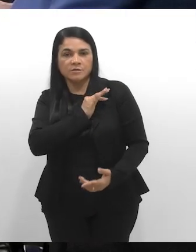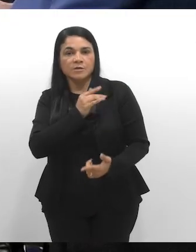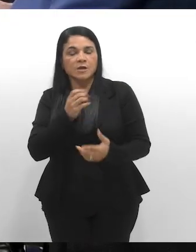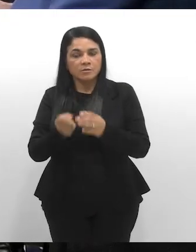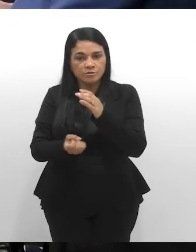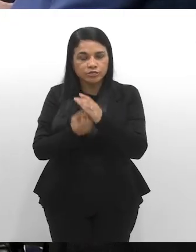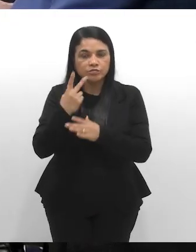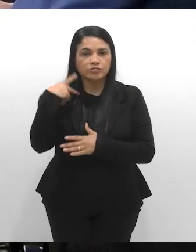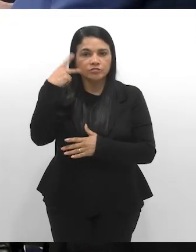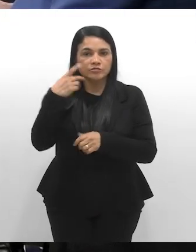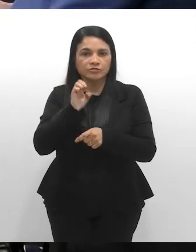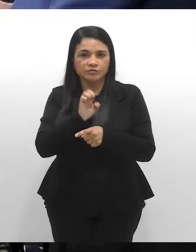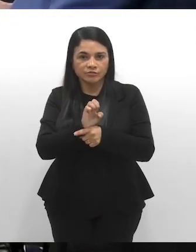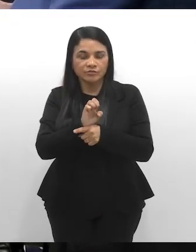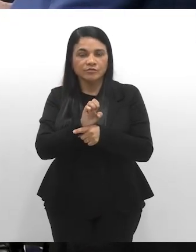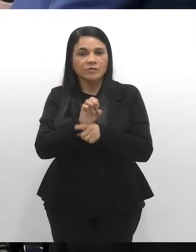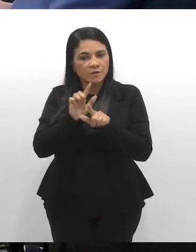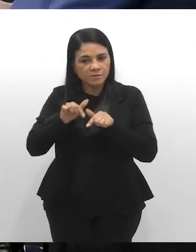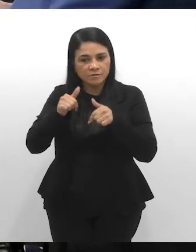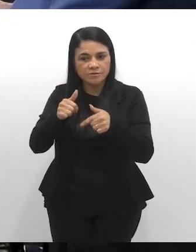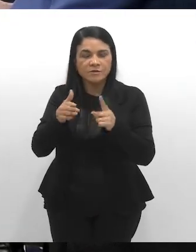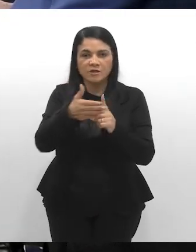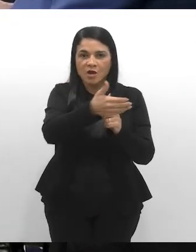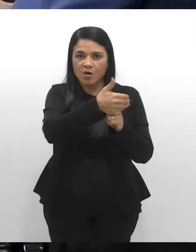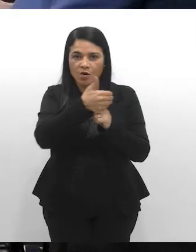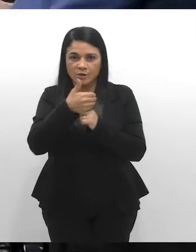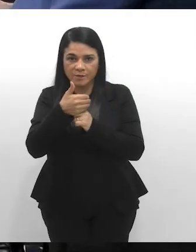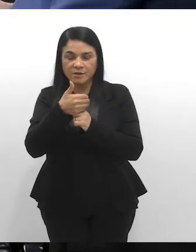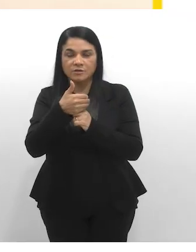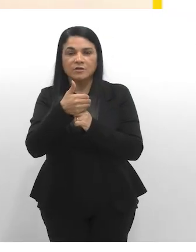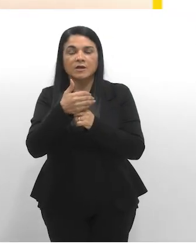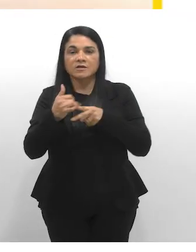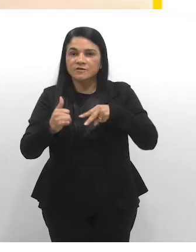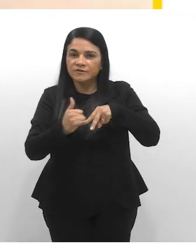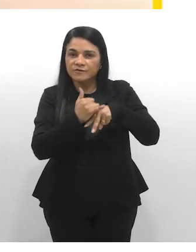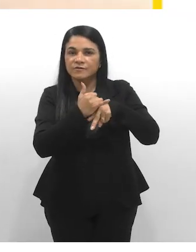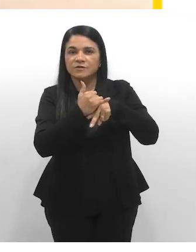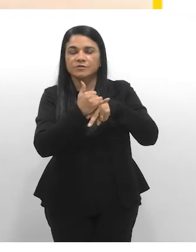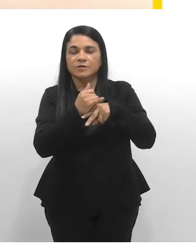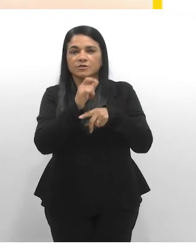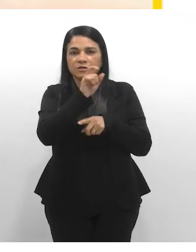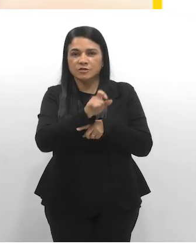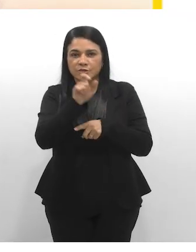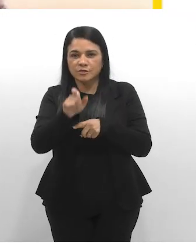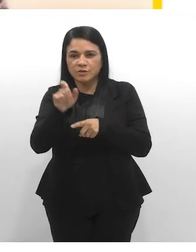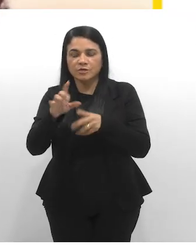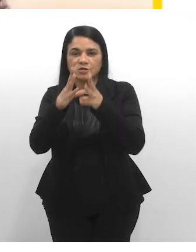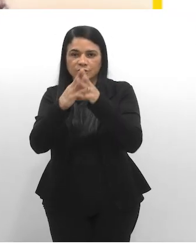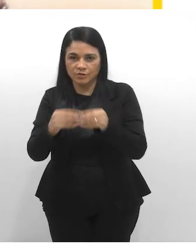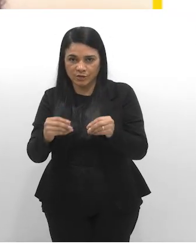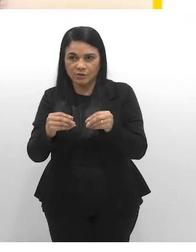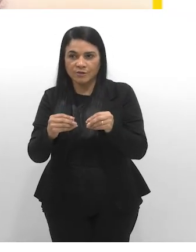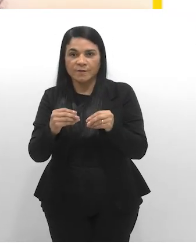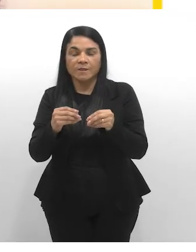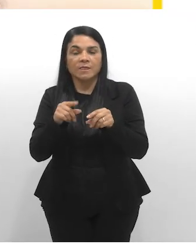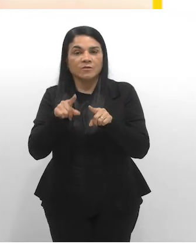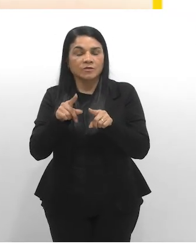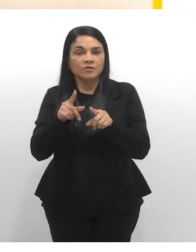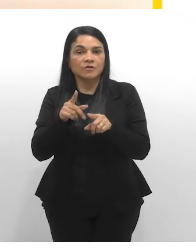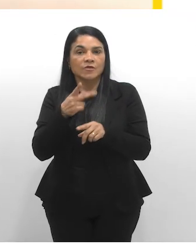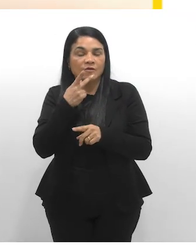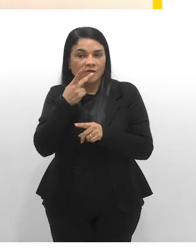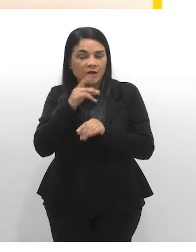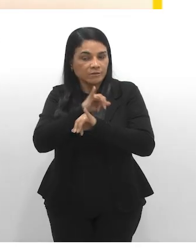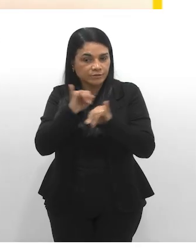para produzir a política estadual de enfrentamento e acolhimento, né, às vítimas do desaparecimento forçado. E aí,